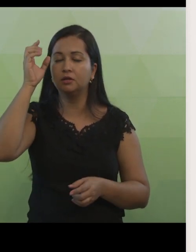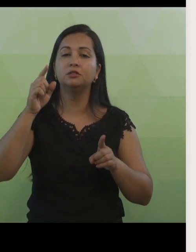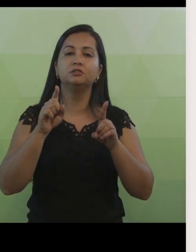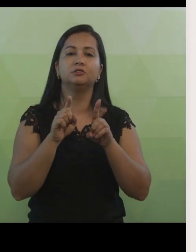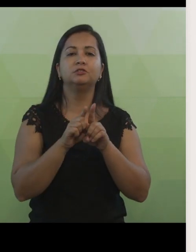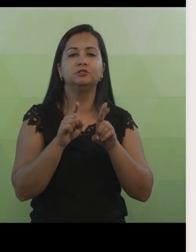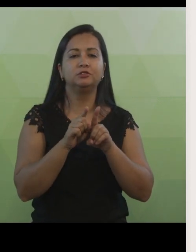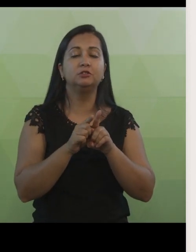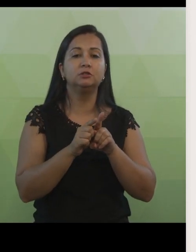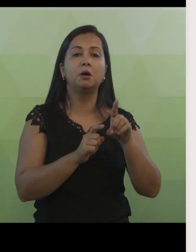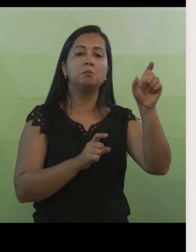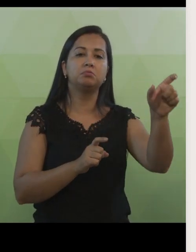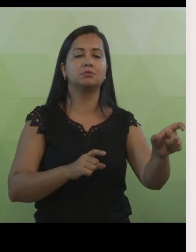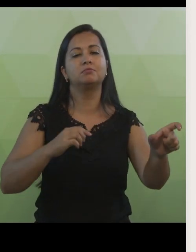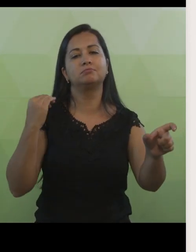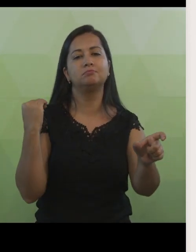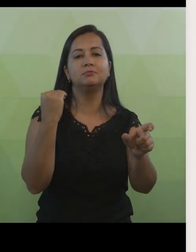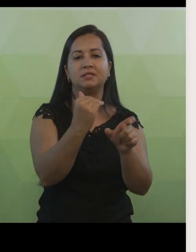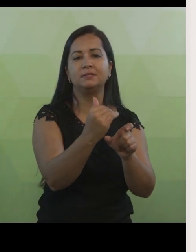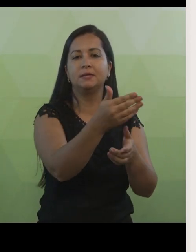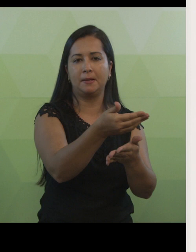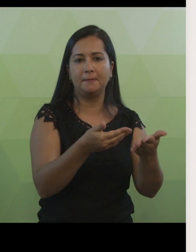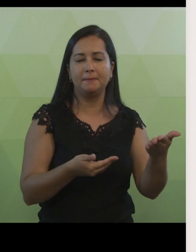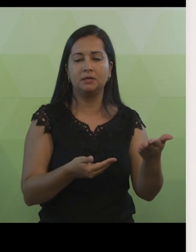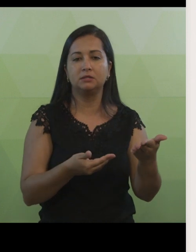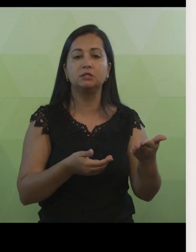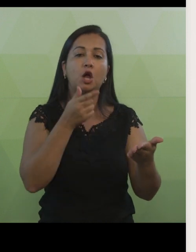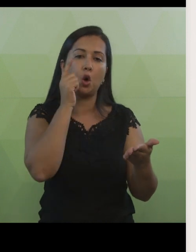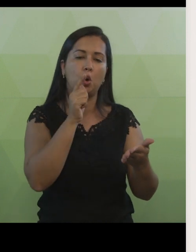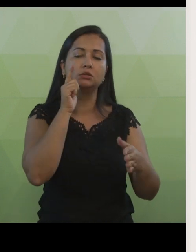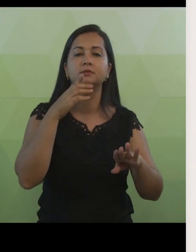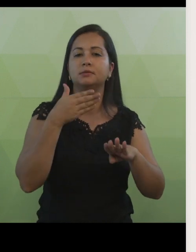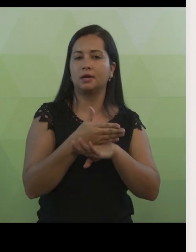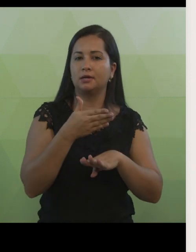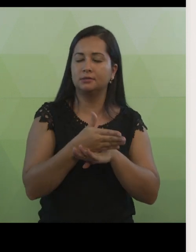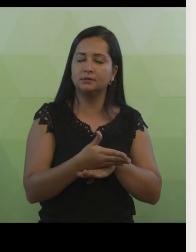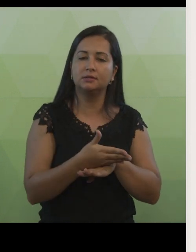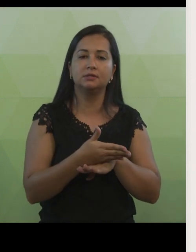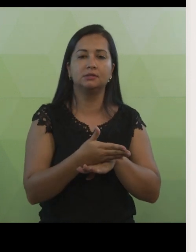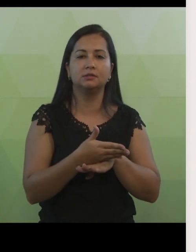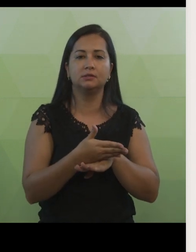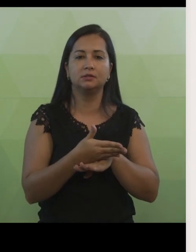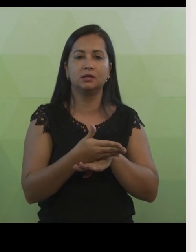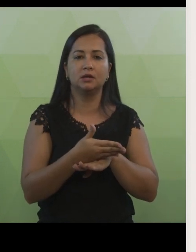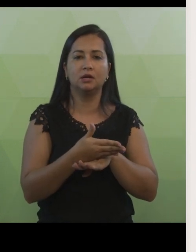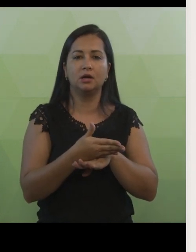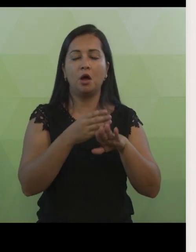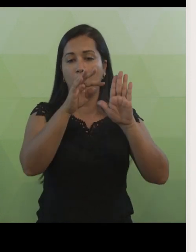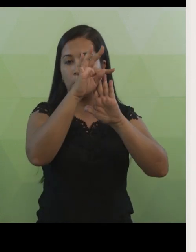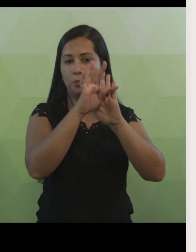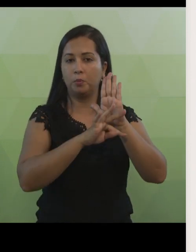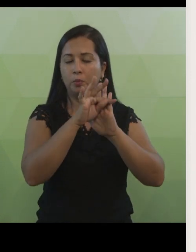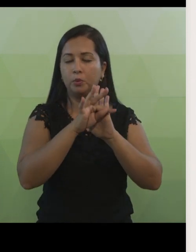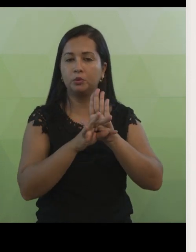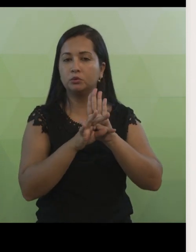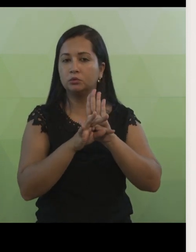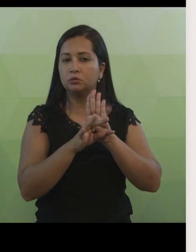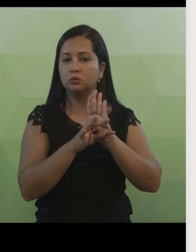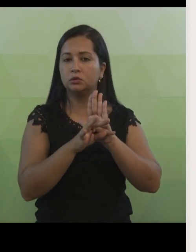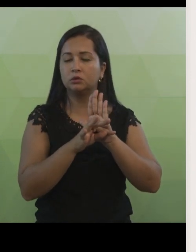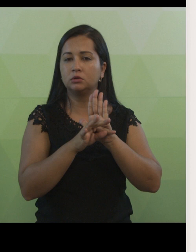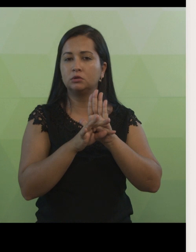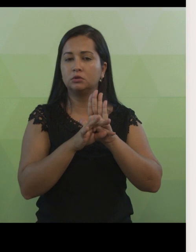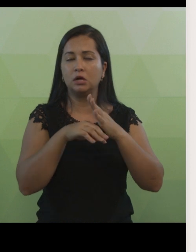intermediário entre o cliente e o servidor de destino, pois com isso ele consegue acessar o conteúdo e não só as informações de cabeçalho para